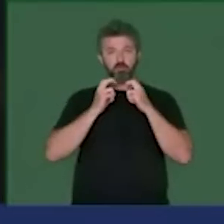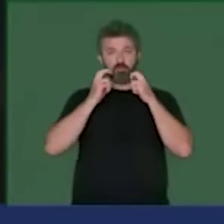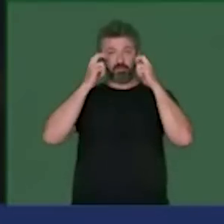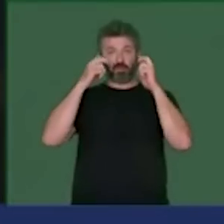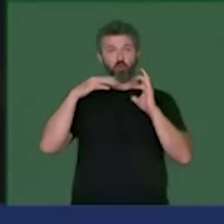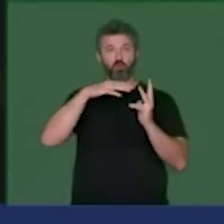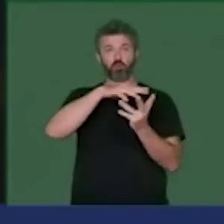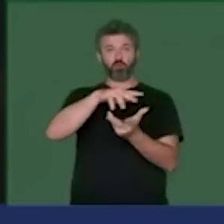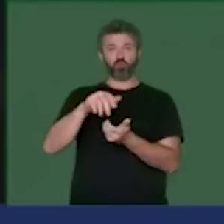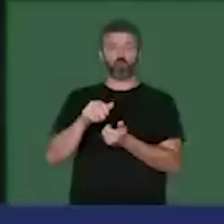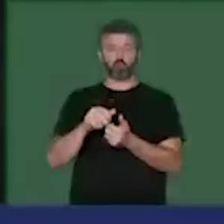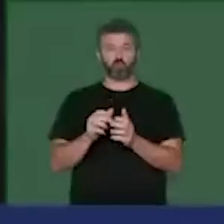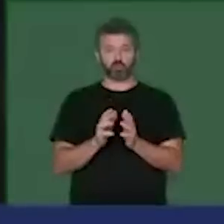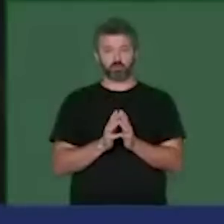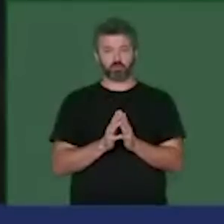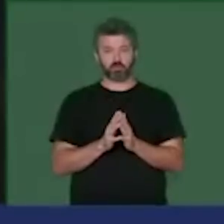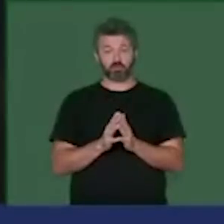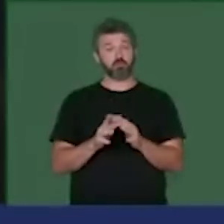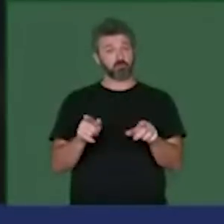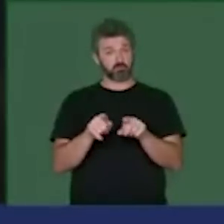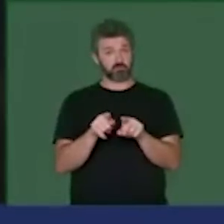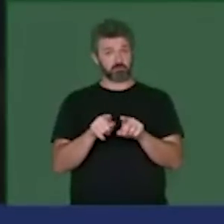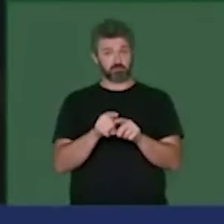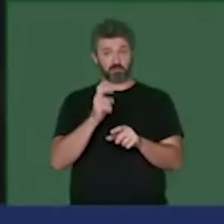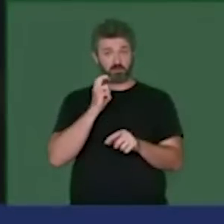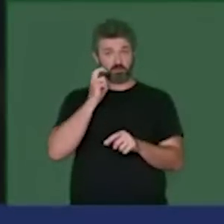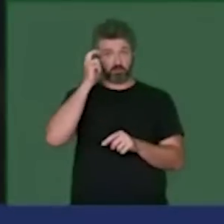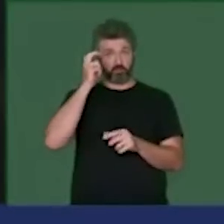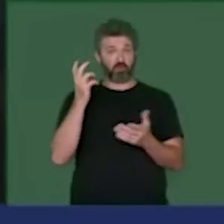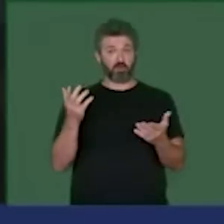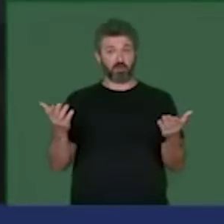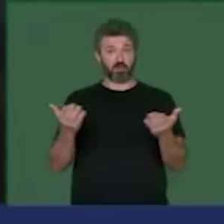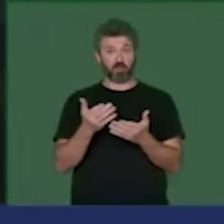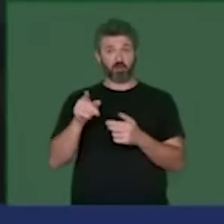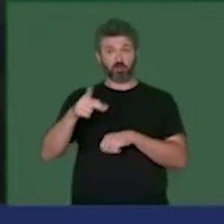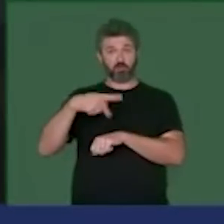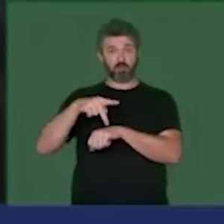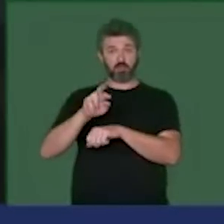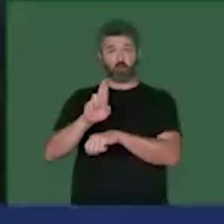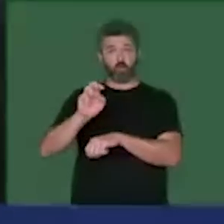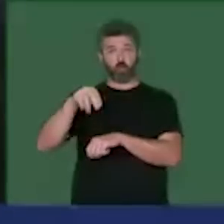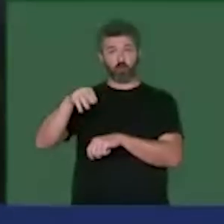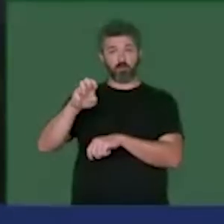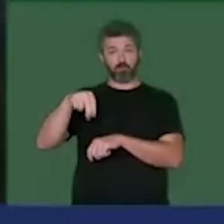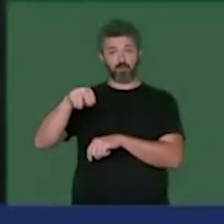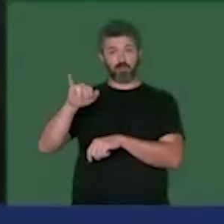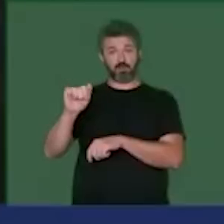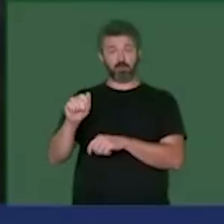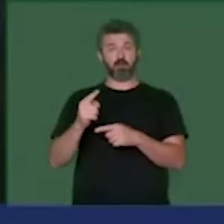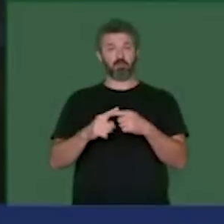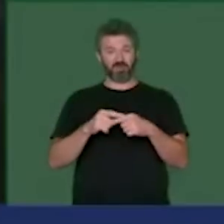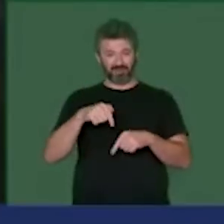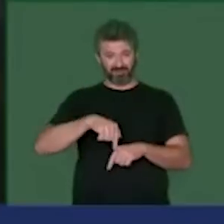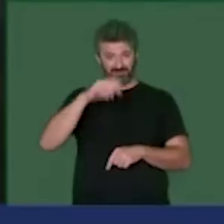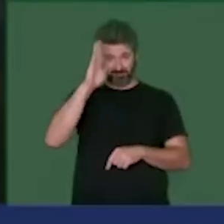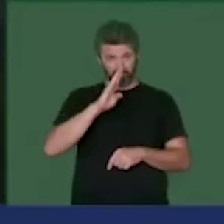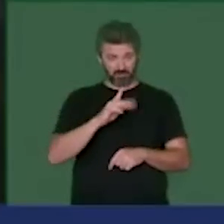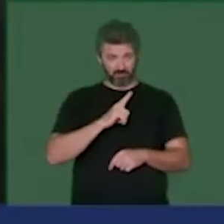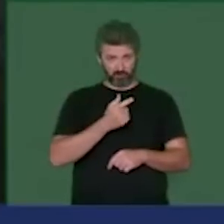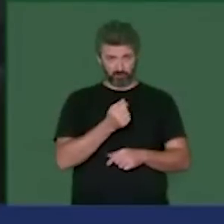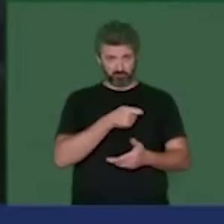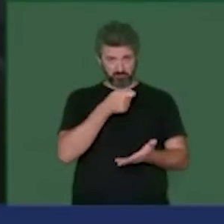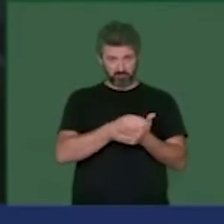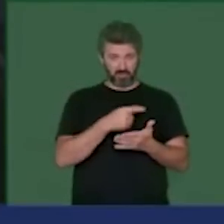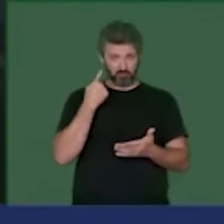internacional, inclusive vergonha diante dos romenos, porque aqui no Brasil, tendo-se dinheiro para pagar bons advogados,